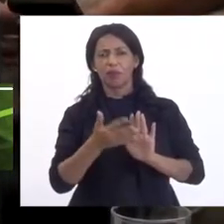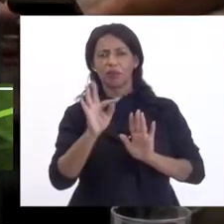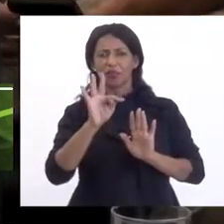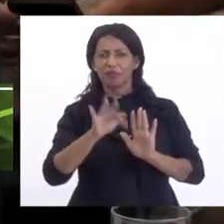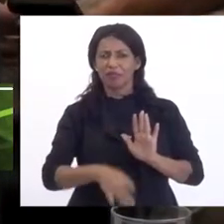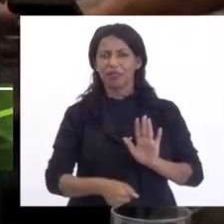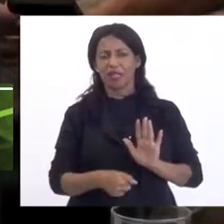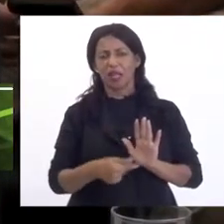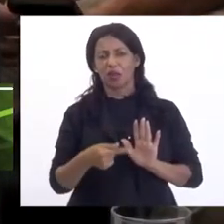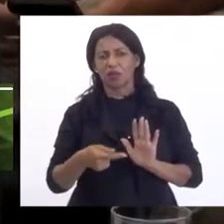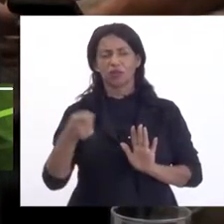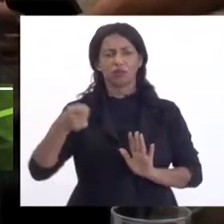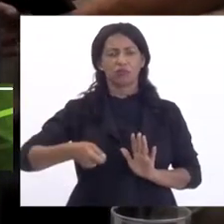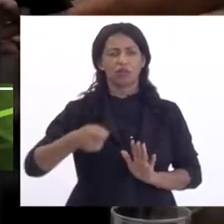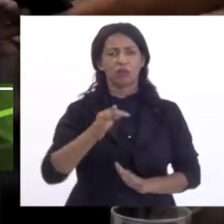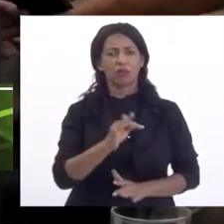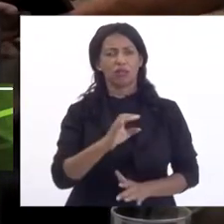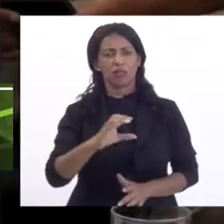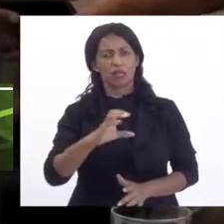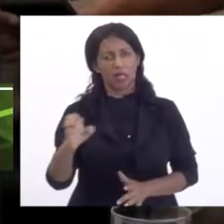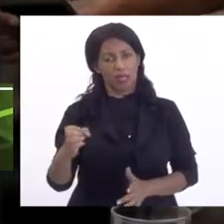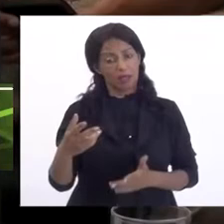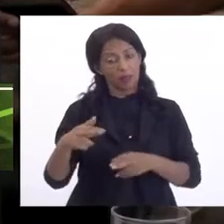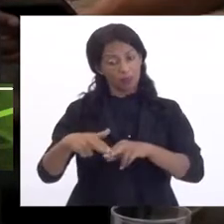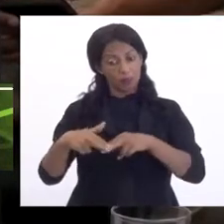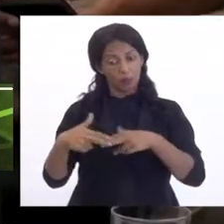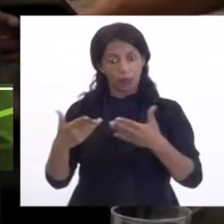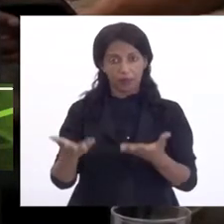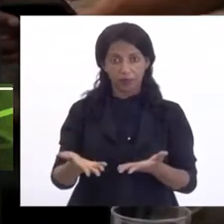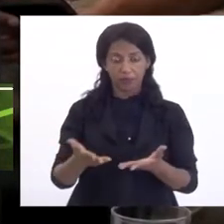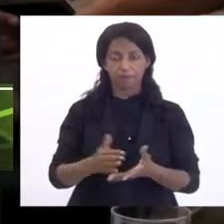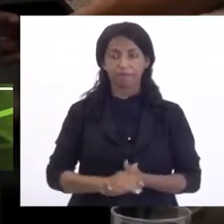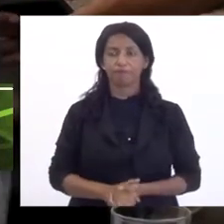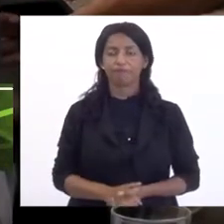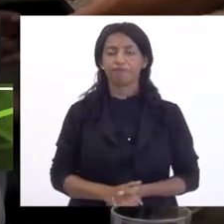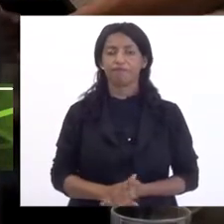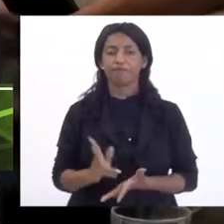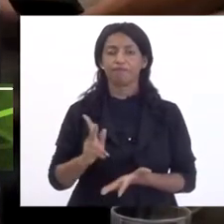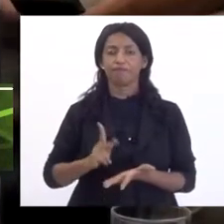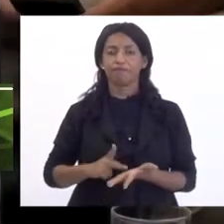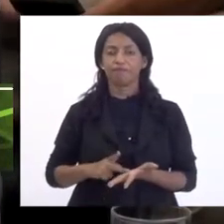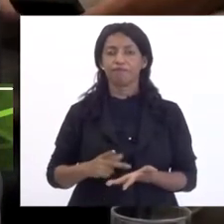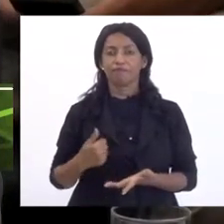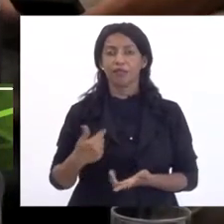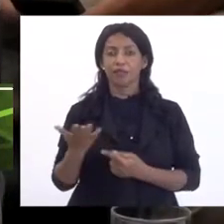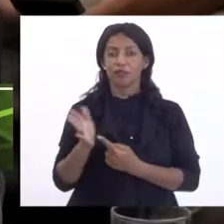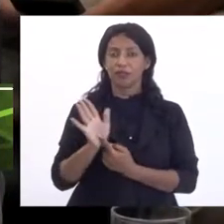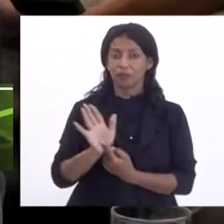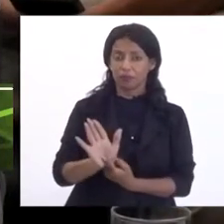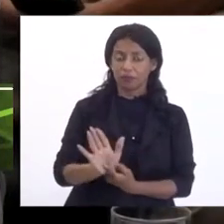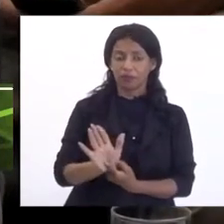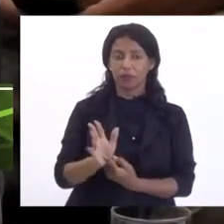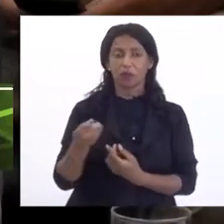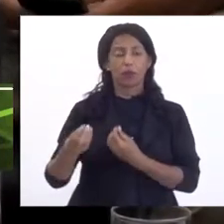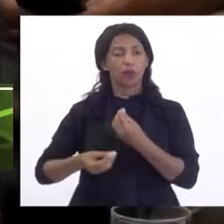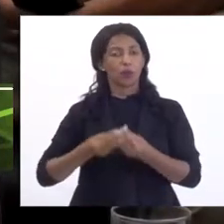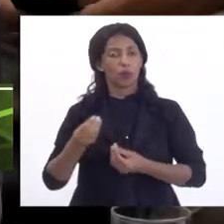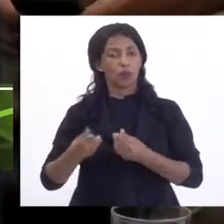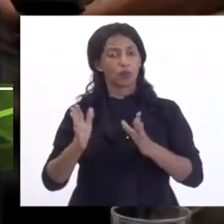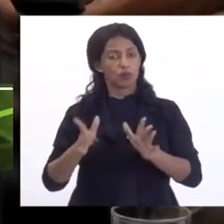final do Tribunal de Contas. Então, por isso, na realidade, a gente fez essa apresentação, como eu disse